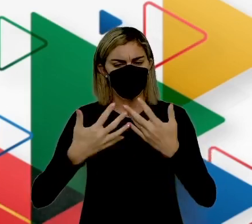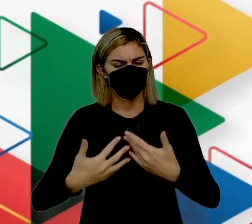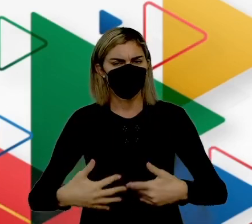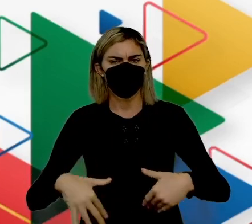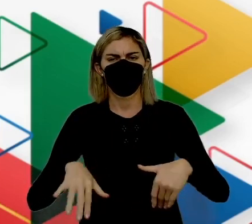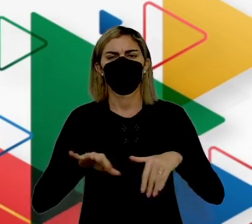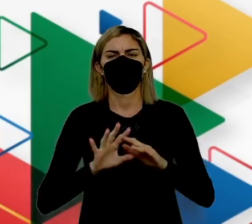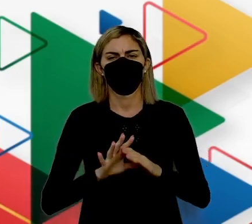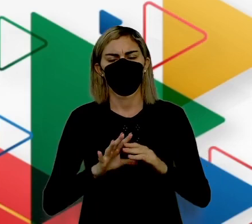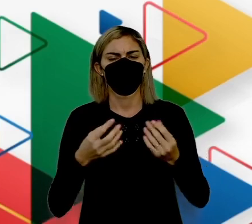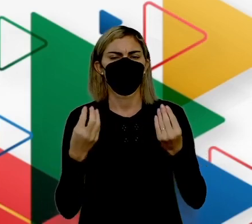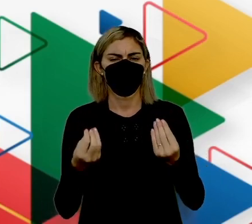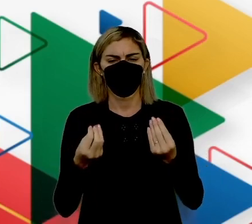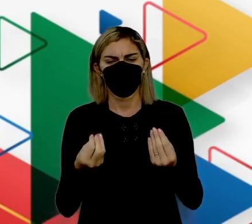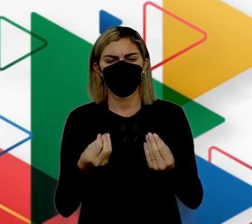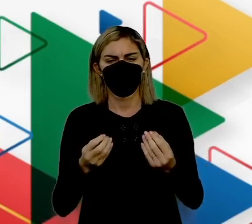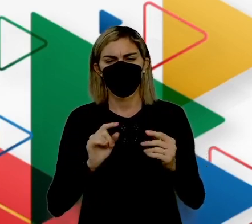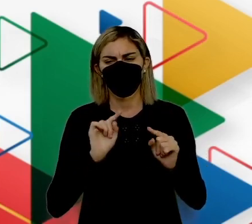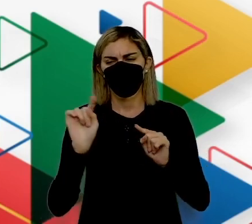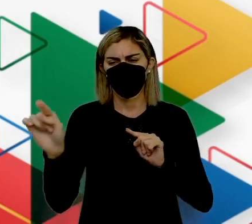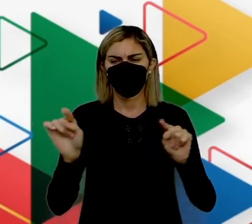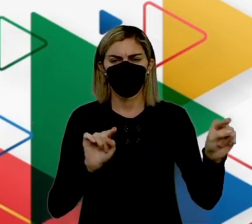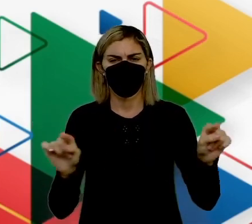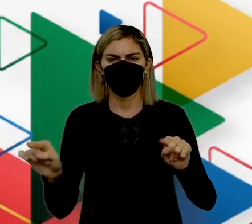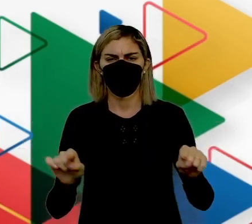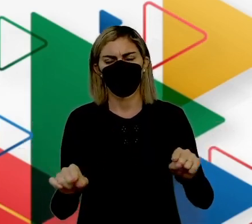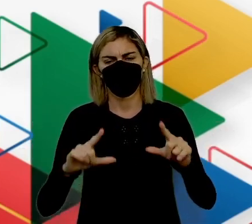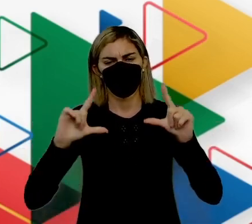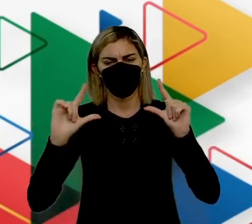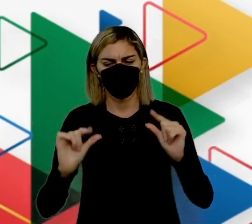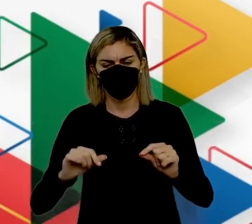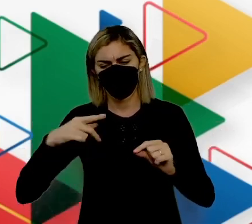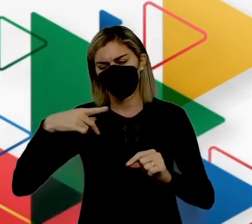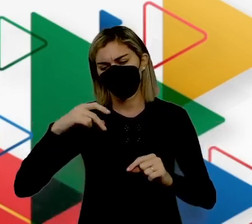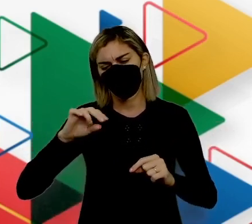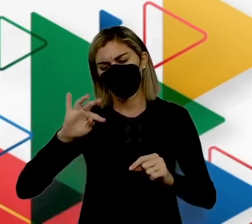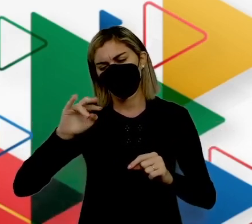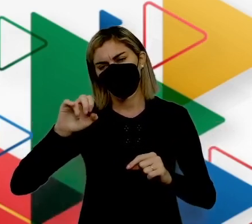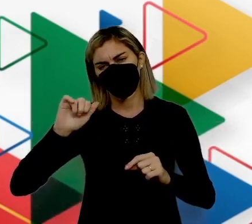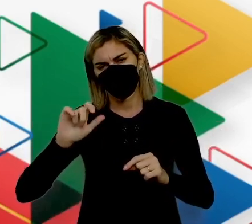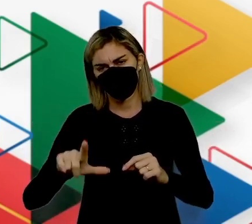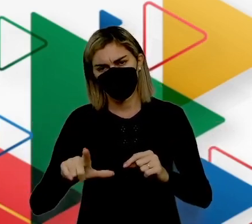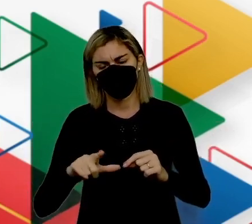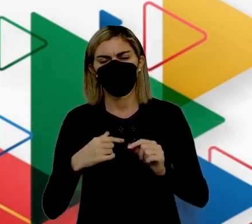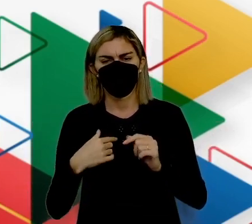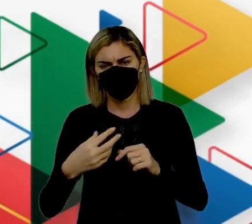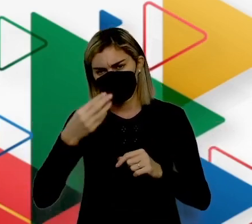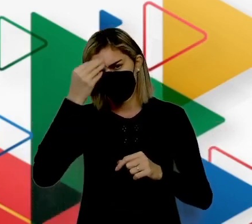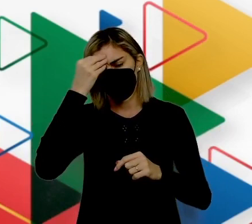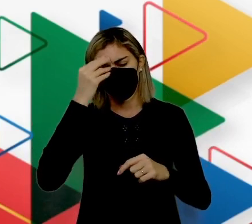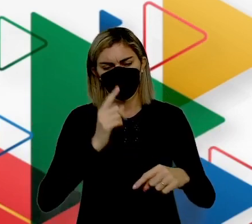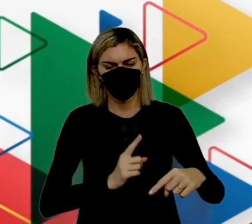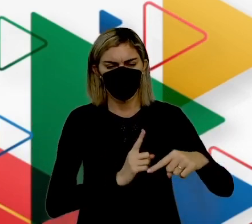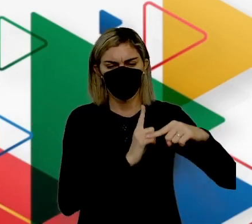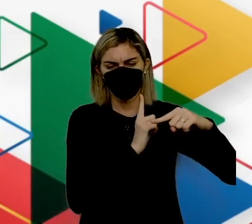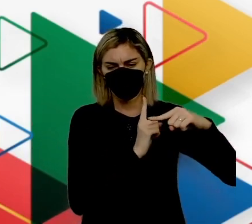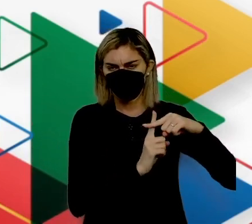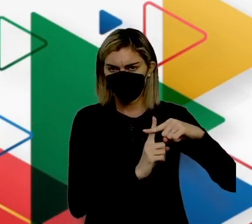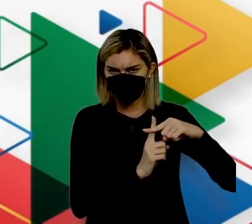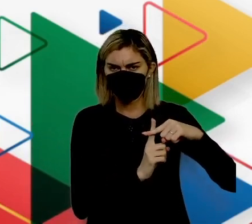espontaneamente para pontos de menor potencial. Grava isso. Partícula